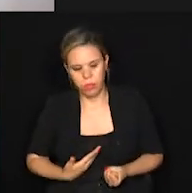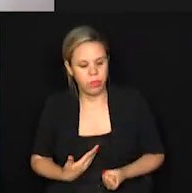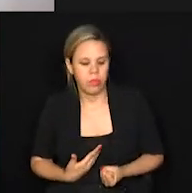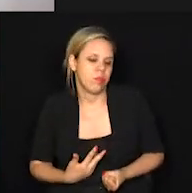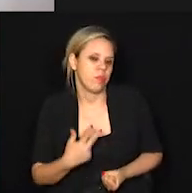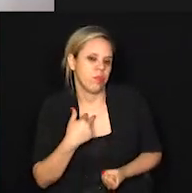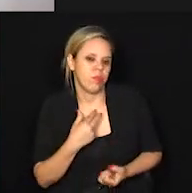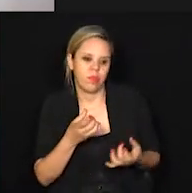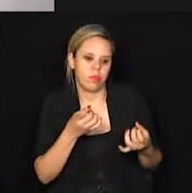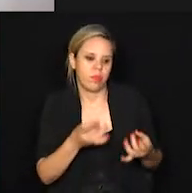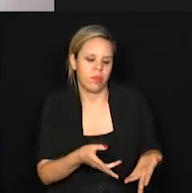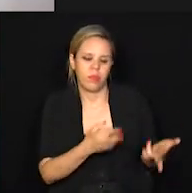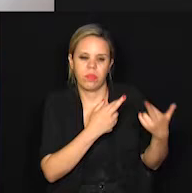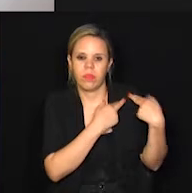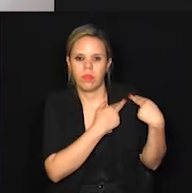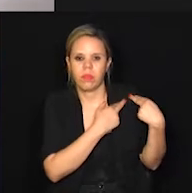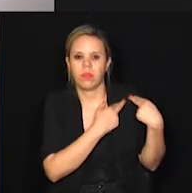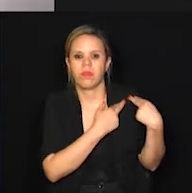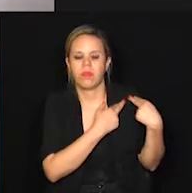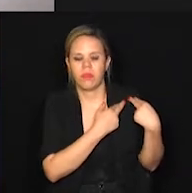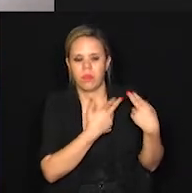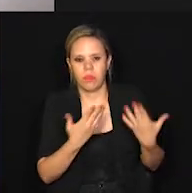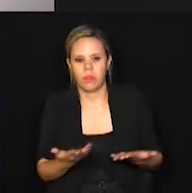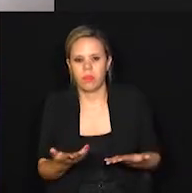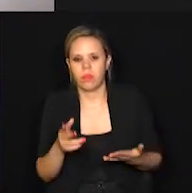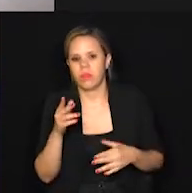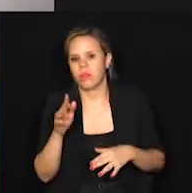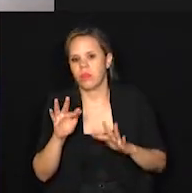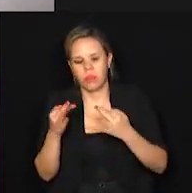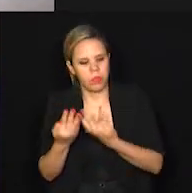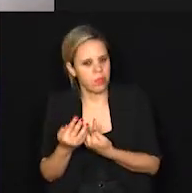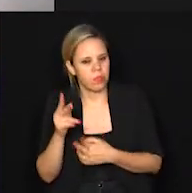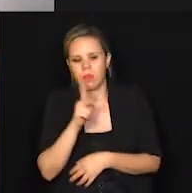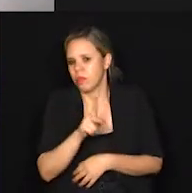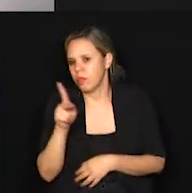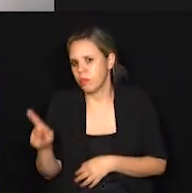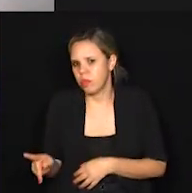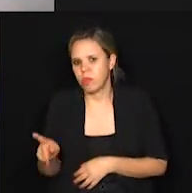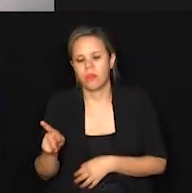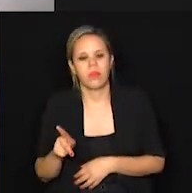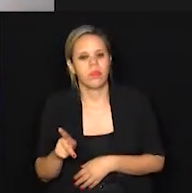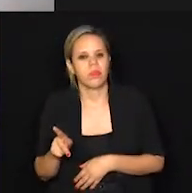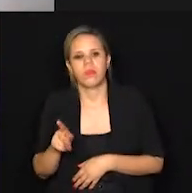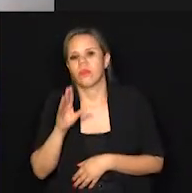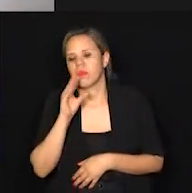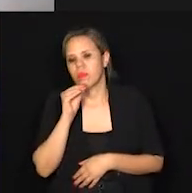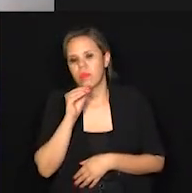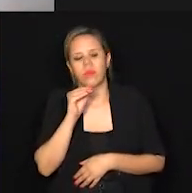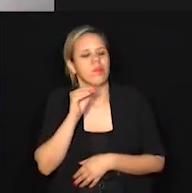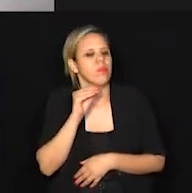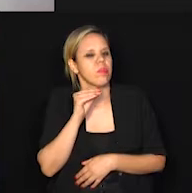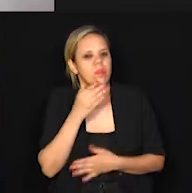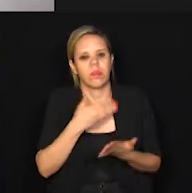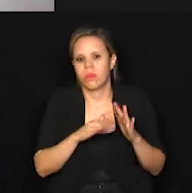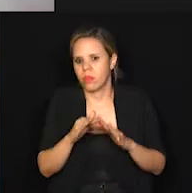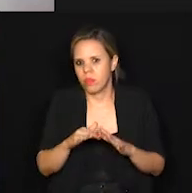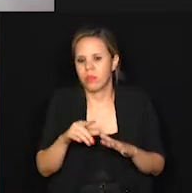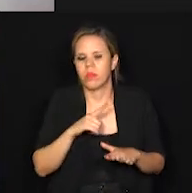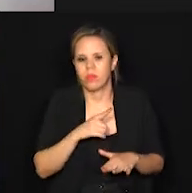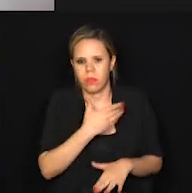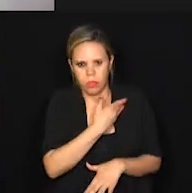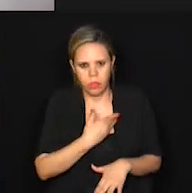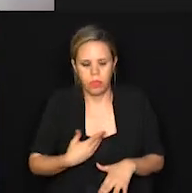pode jogar essa responsabilidade para os pais, para os professores, para os gestores de escolas. Ele tem que ser governo